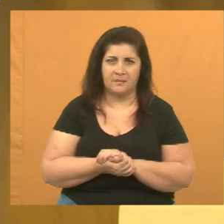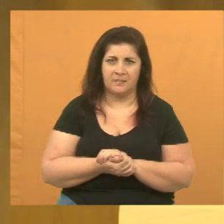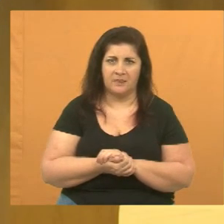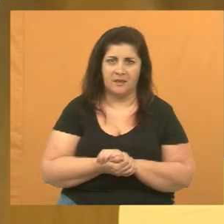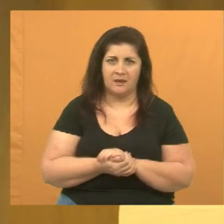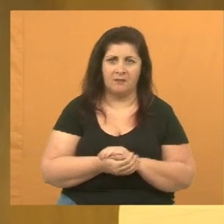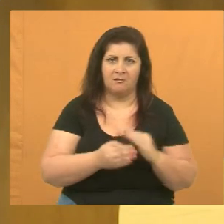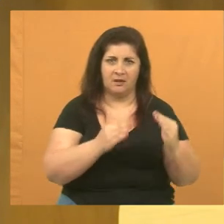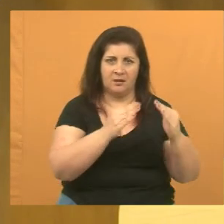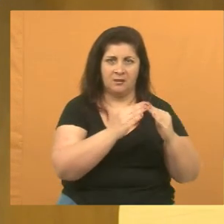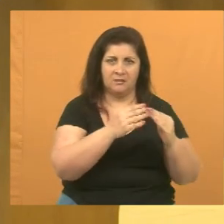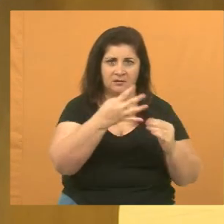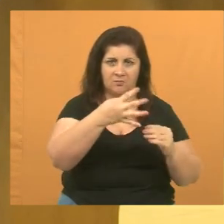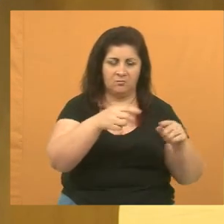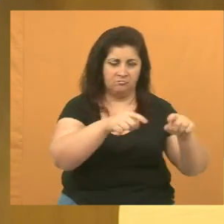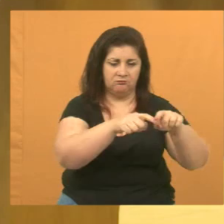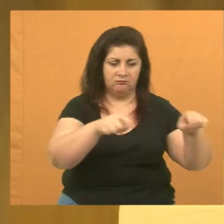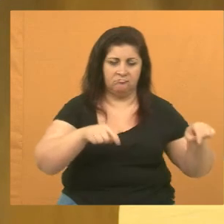cômodos de casa,